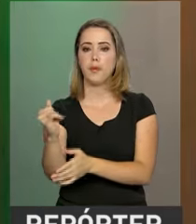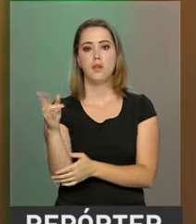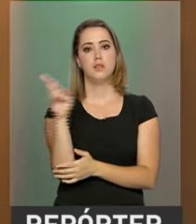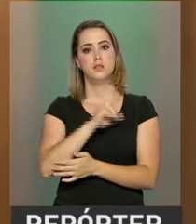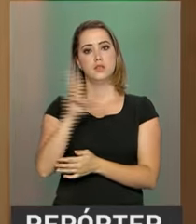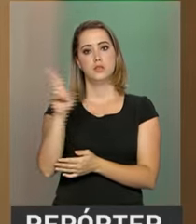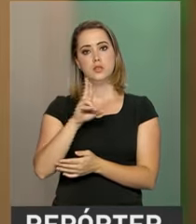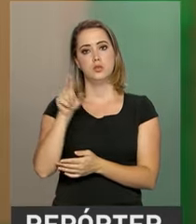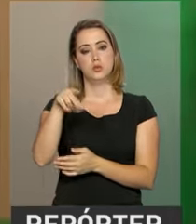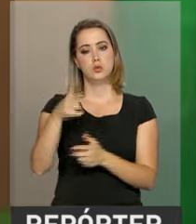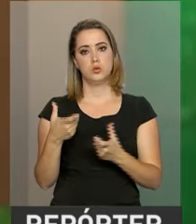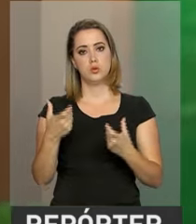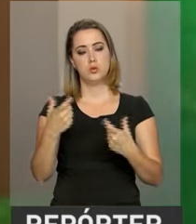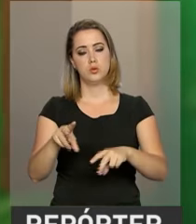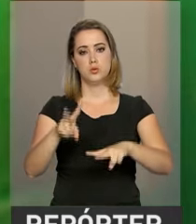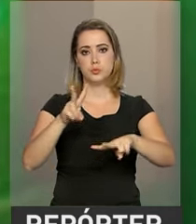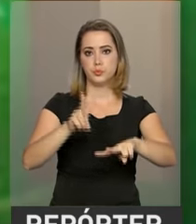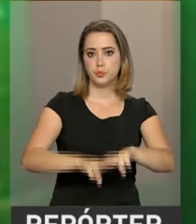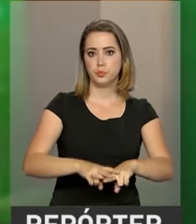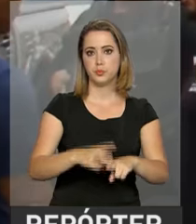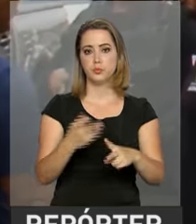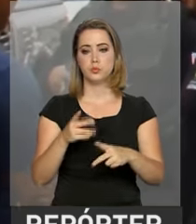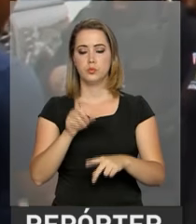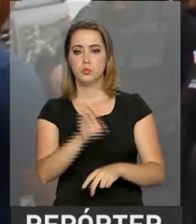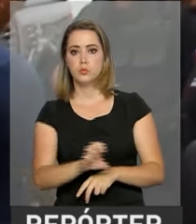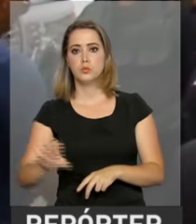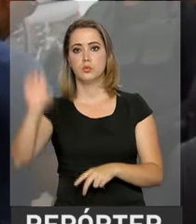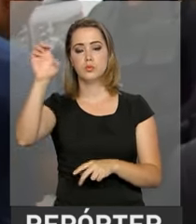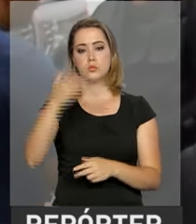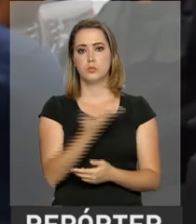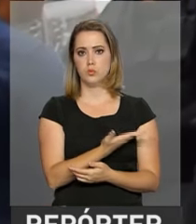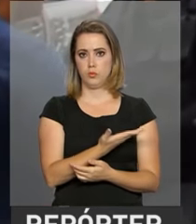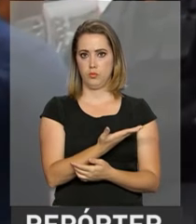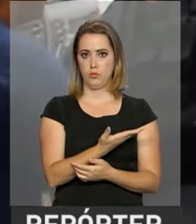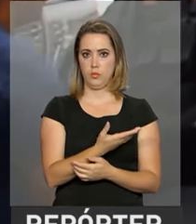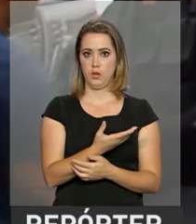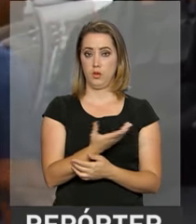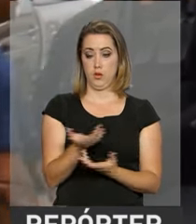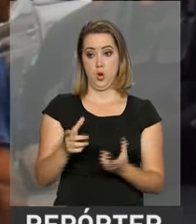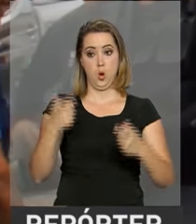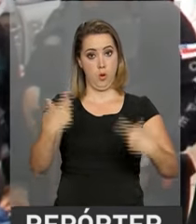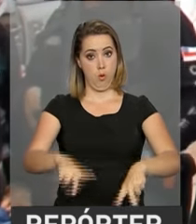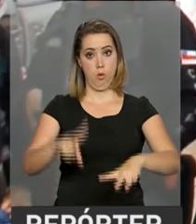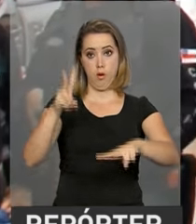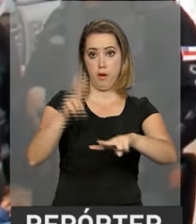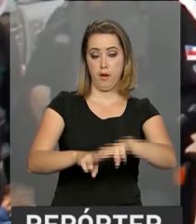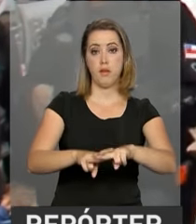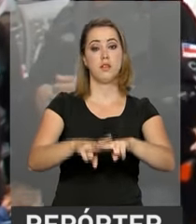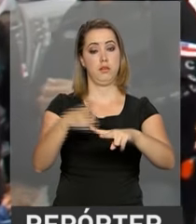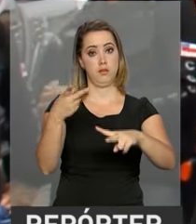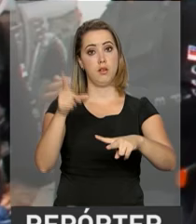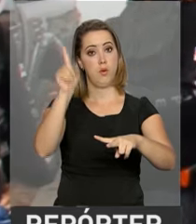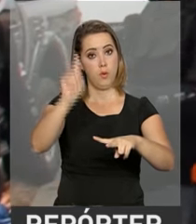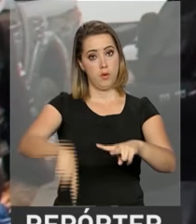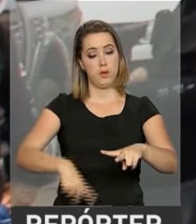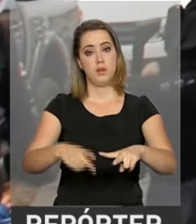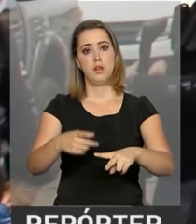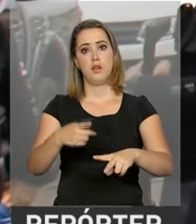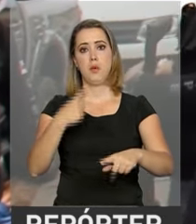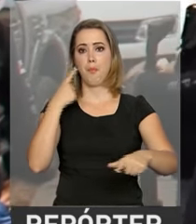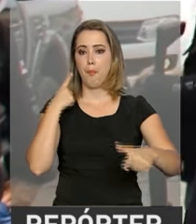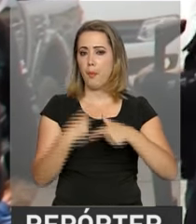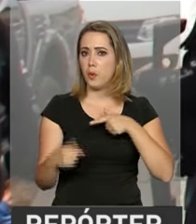R$1,8 bilhão para o sistema prisional brasileiro. Penitenciária para os crimes graves. E isso nós